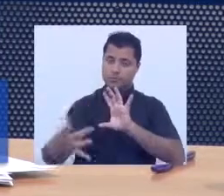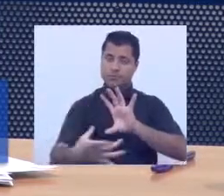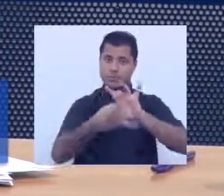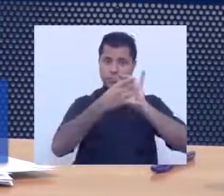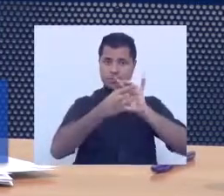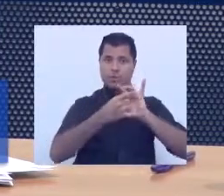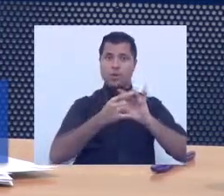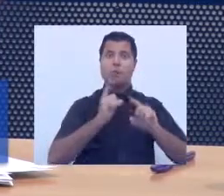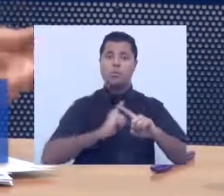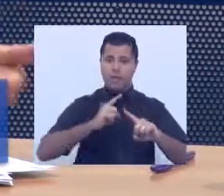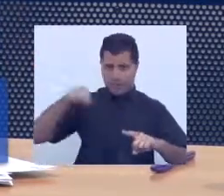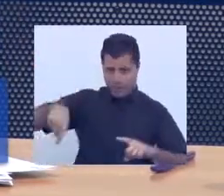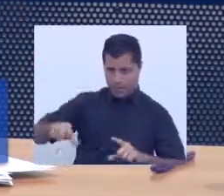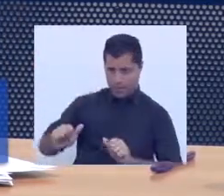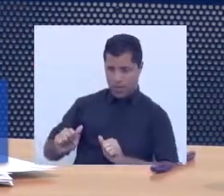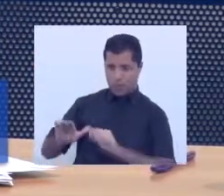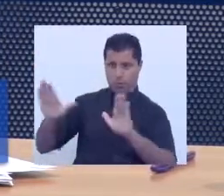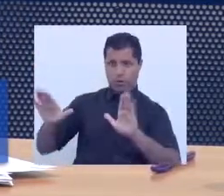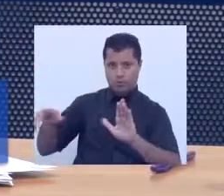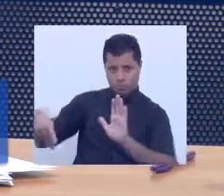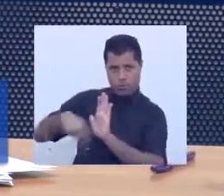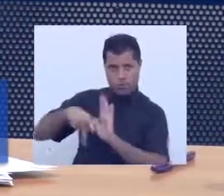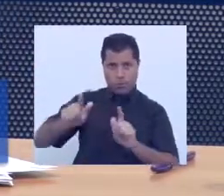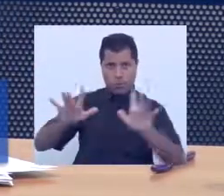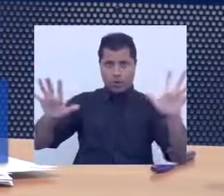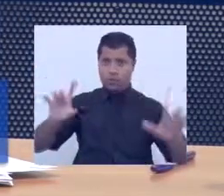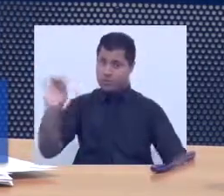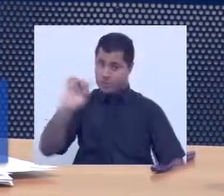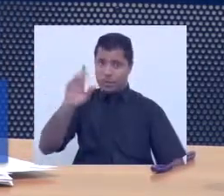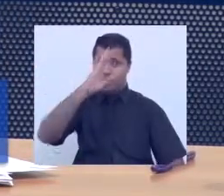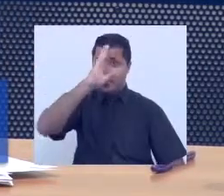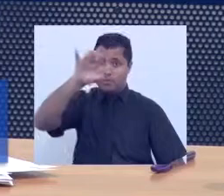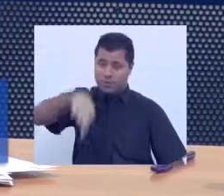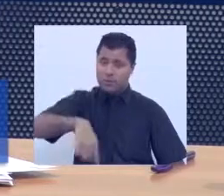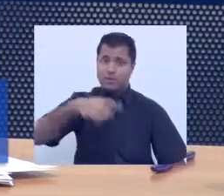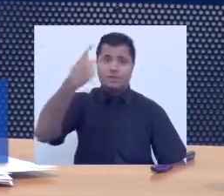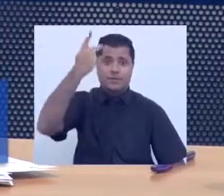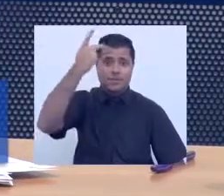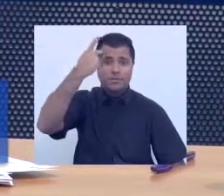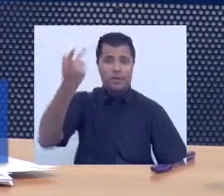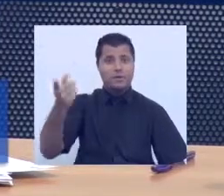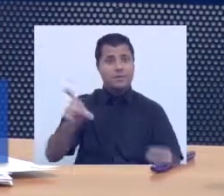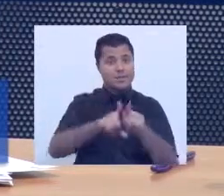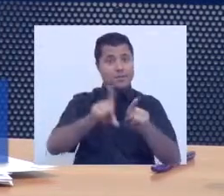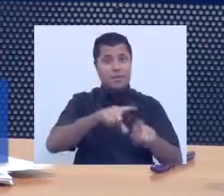aeroporto só de Guarulhos, ele é o principal aeroporto do estado de São Paulo, o principal aeroporto do Brasil,